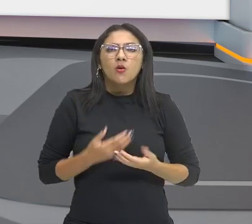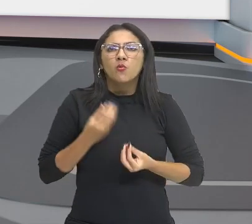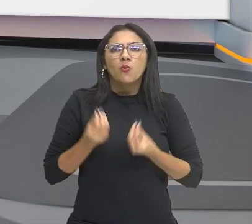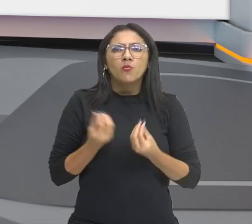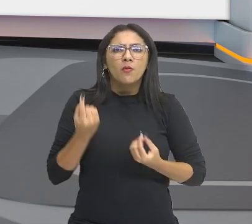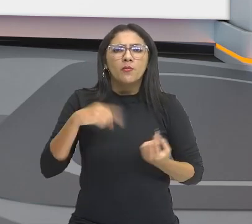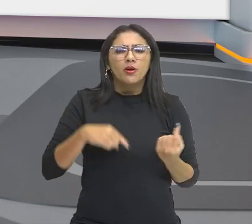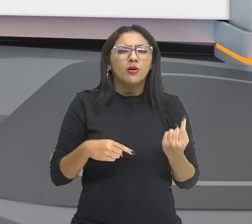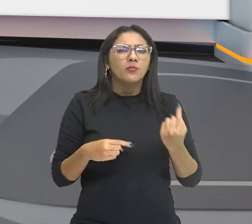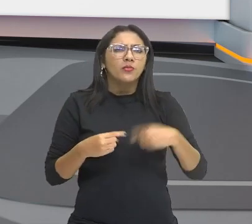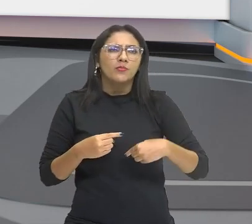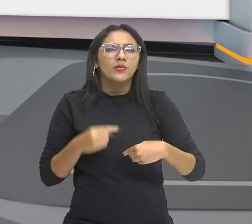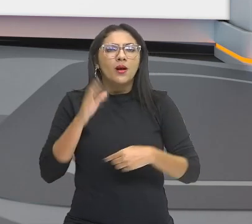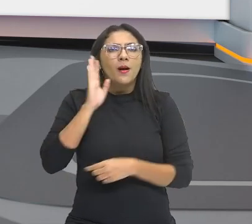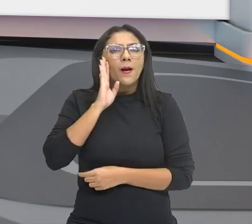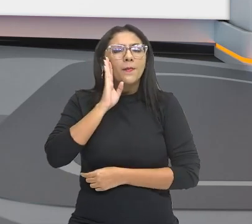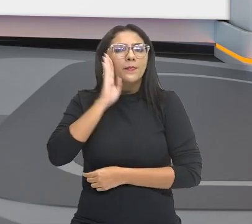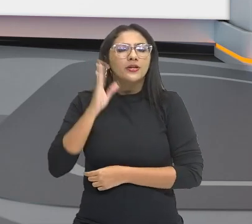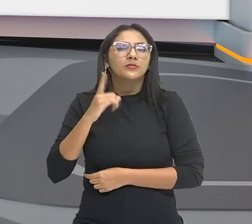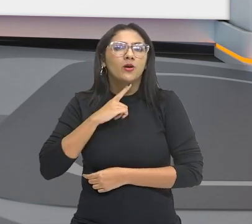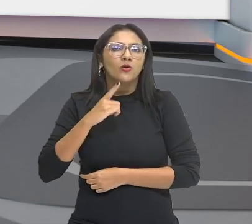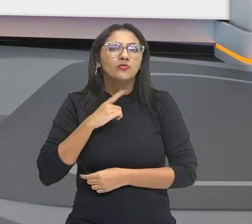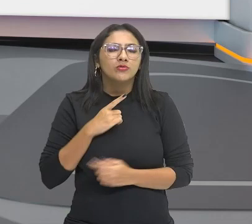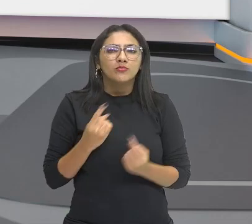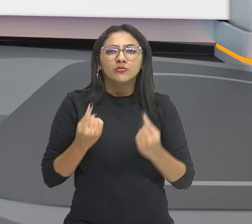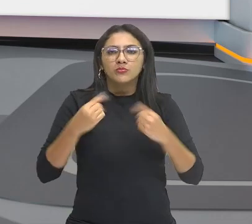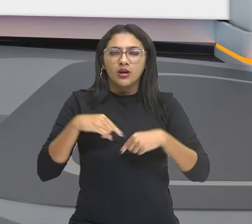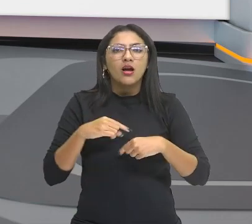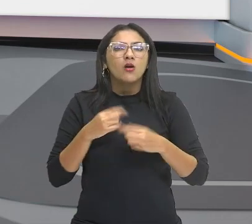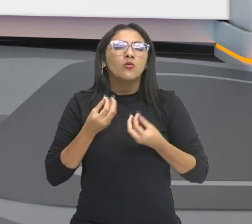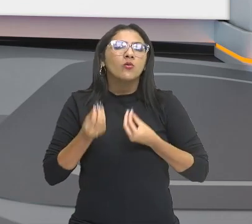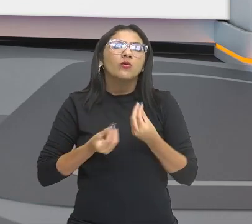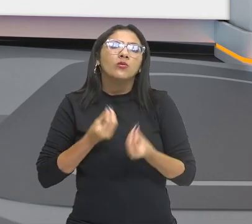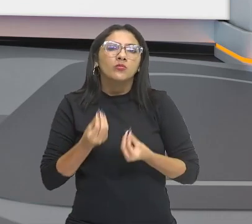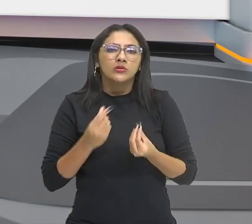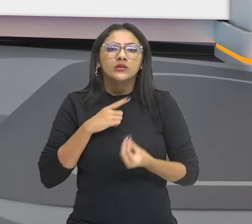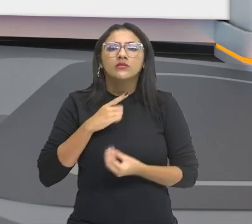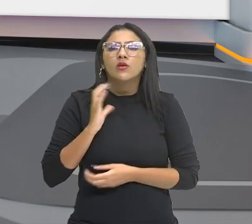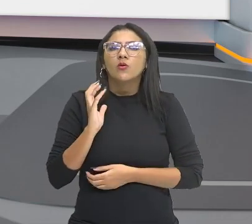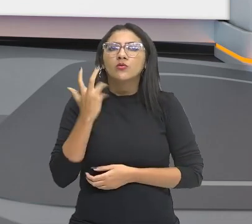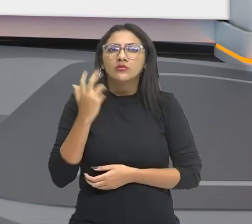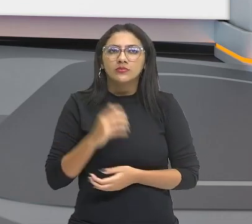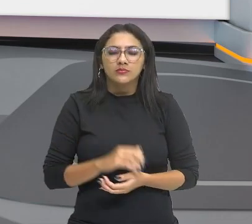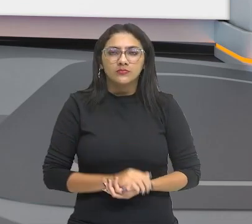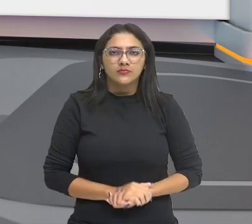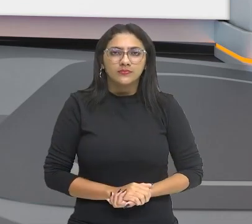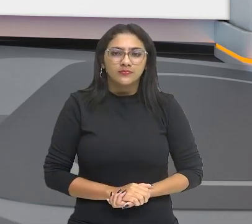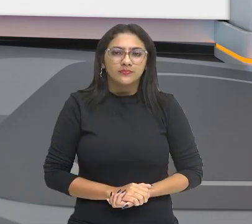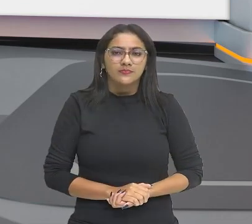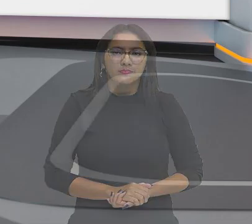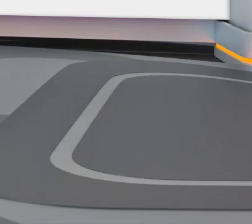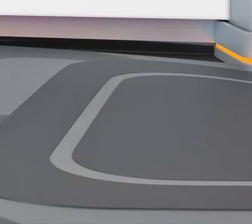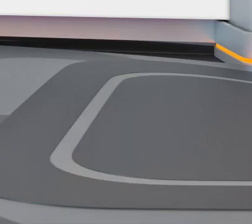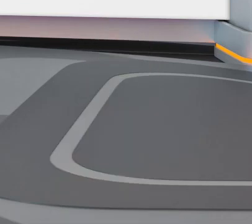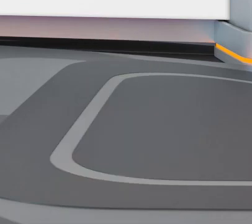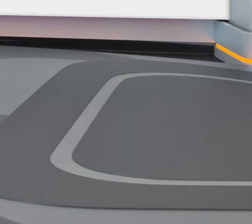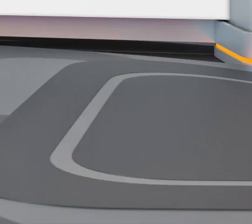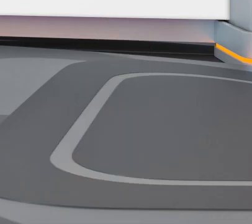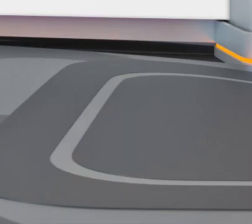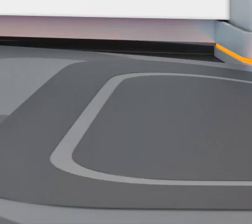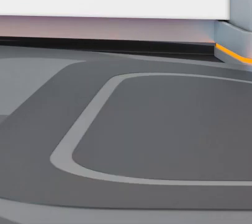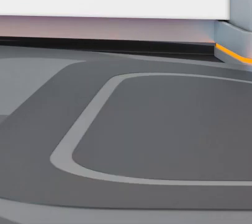outro. E uma das formas de intimidação era, obviamente, ter força, ter o seu exército